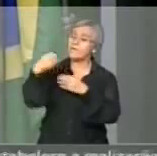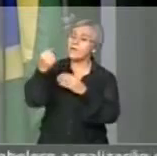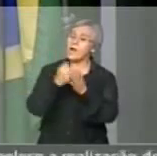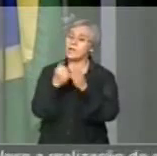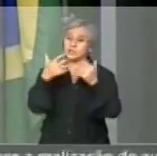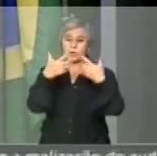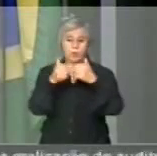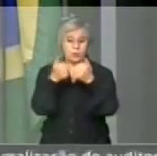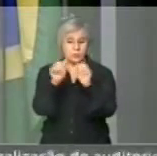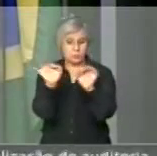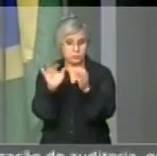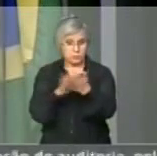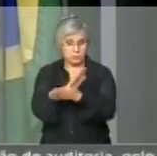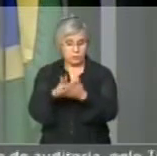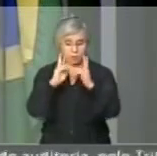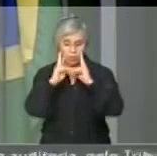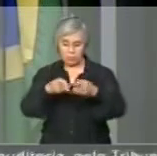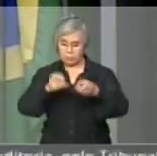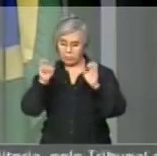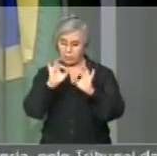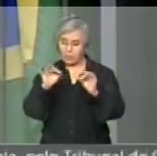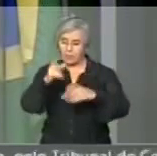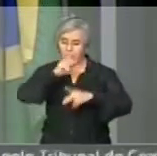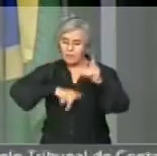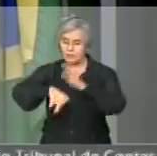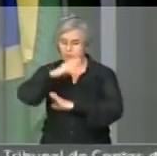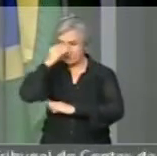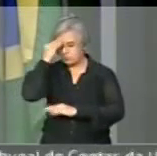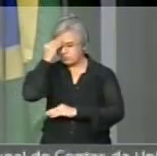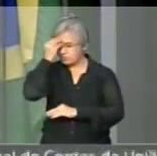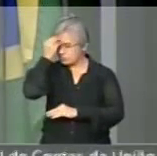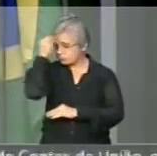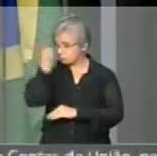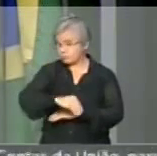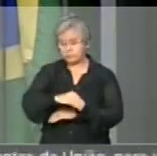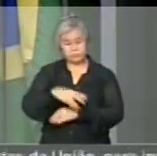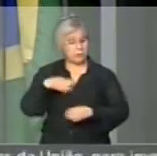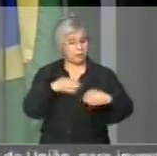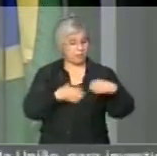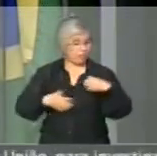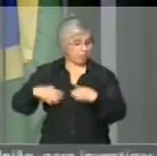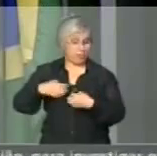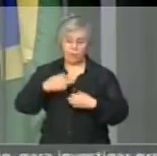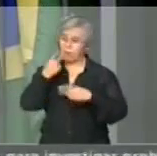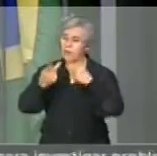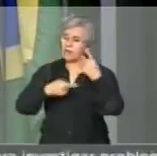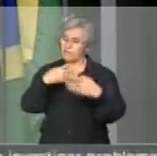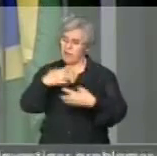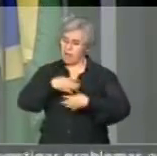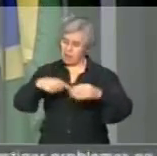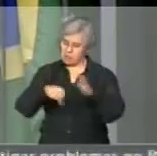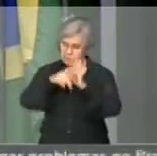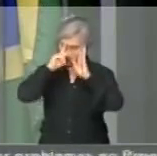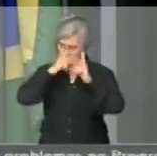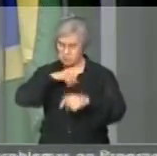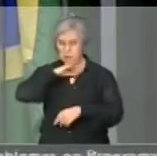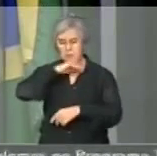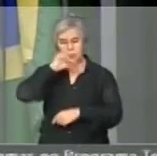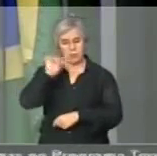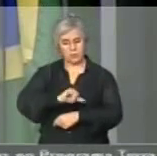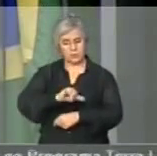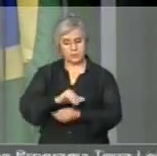transporte coletivo. Revoltadas e indignadas, as pessoas expressam seu sentimento.